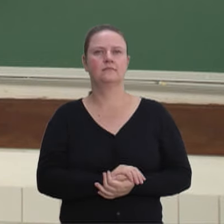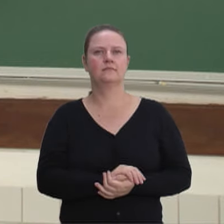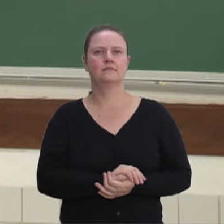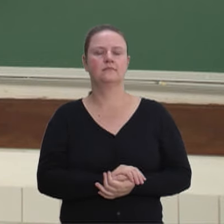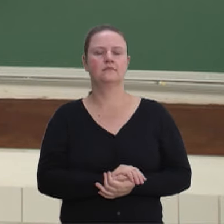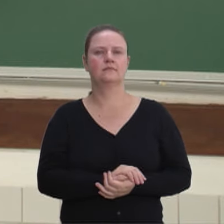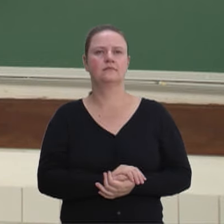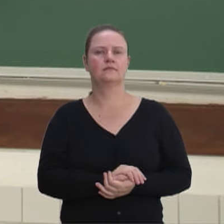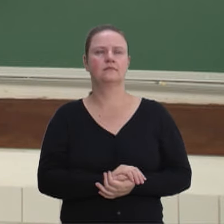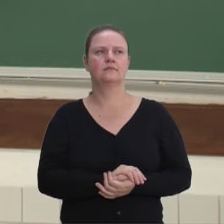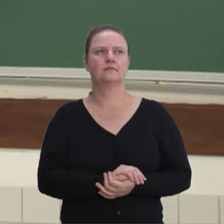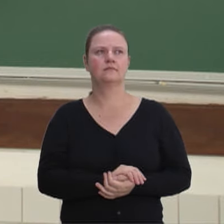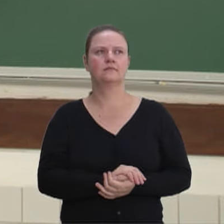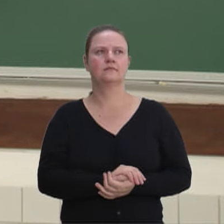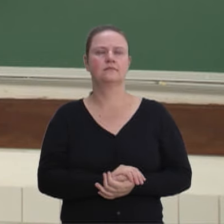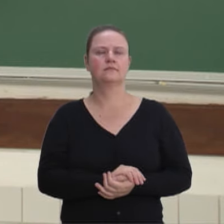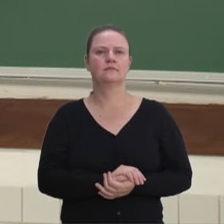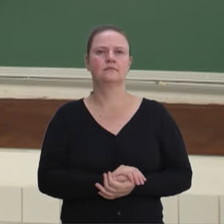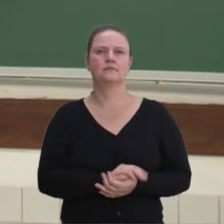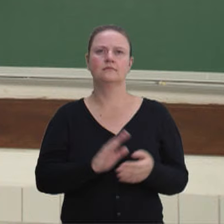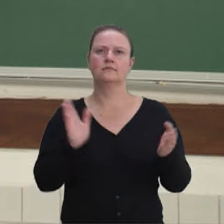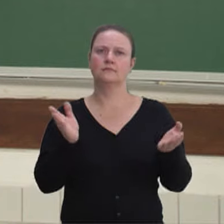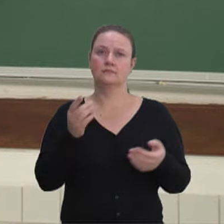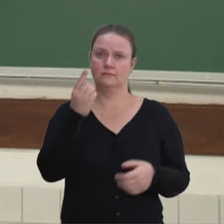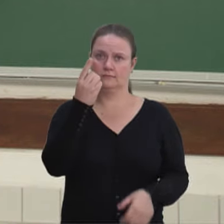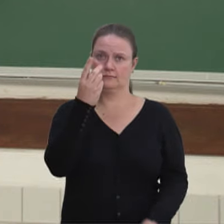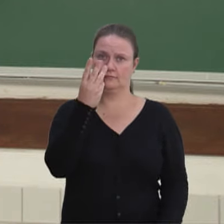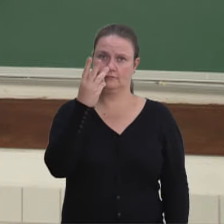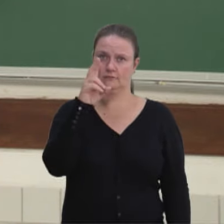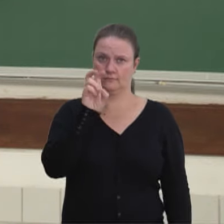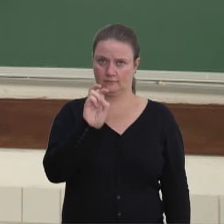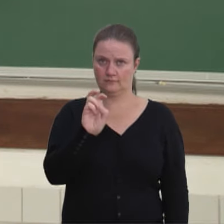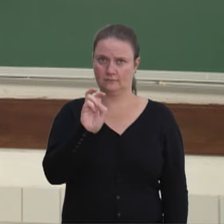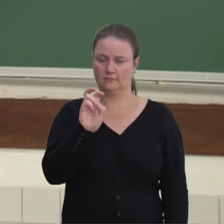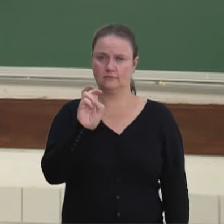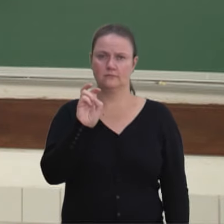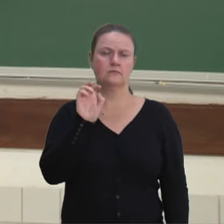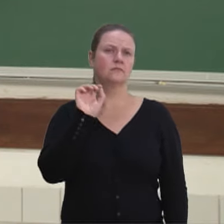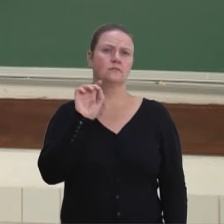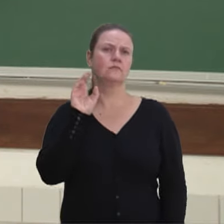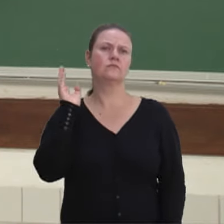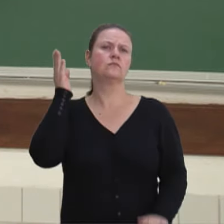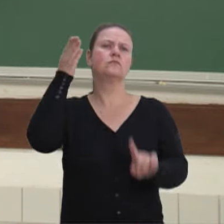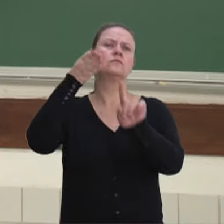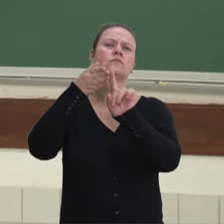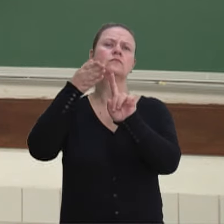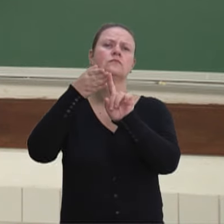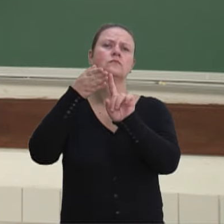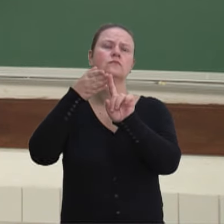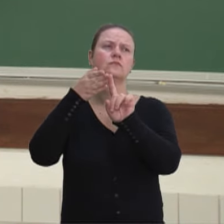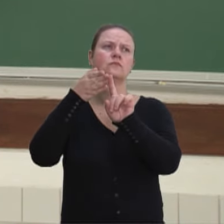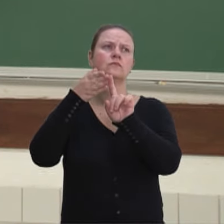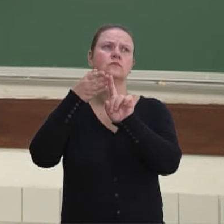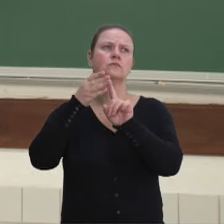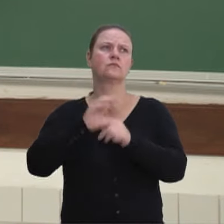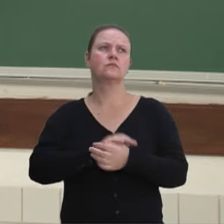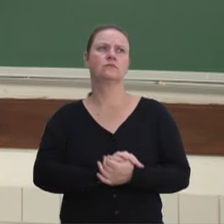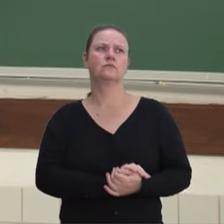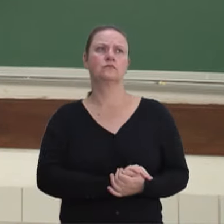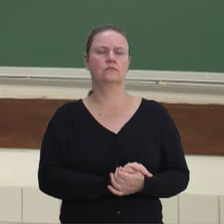né? O 135 em si, ele é nosso alfa. Vou botar aqui do lado para...